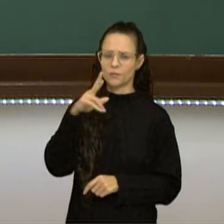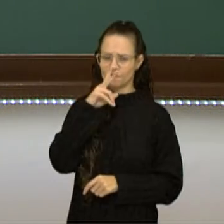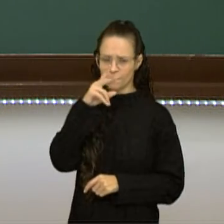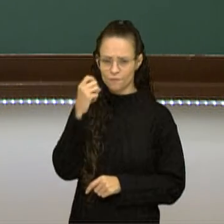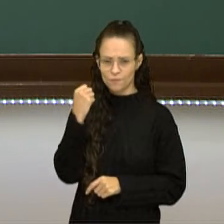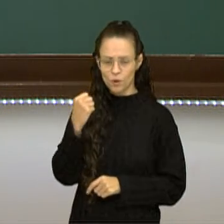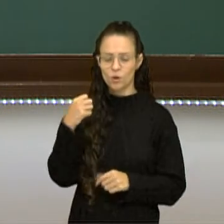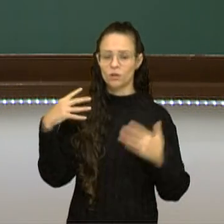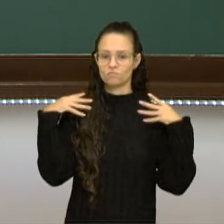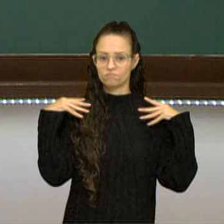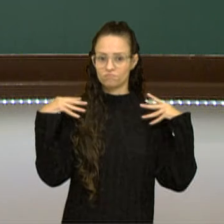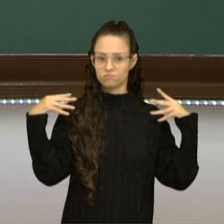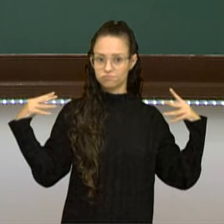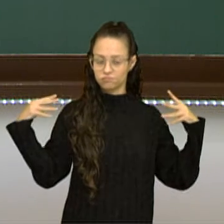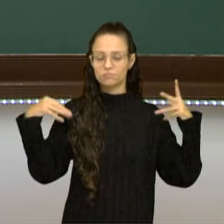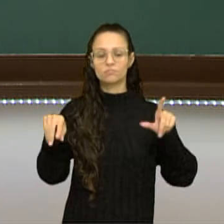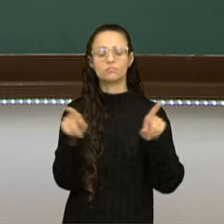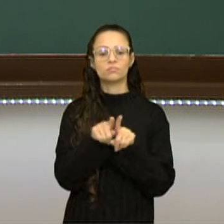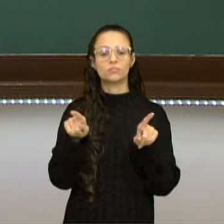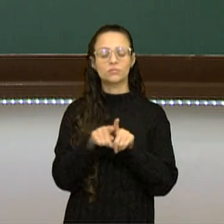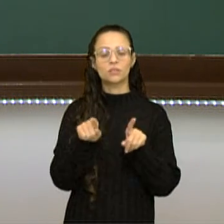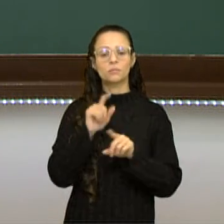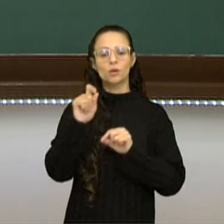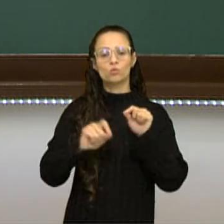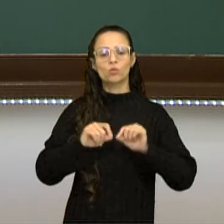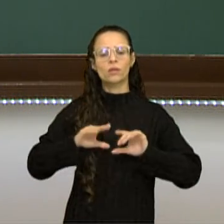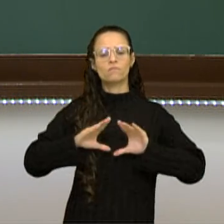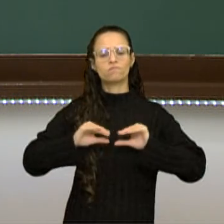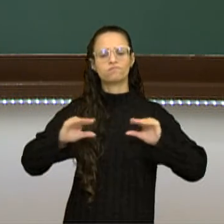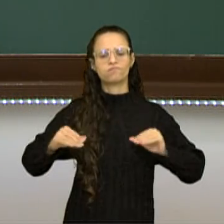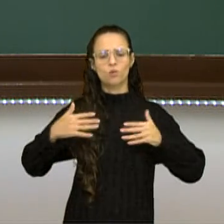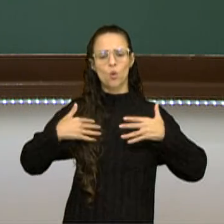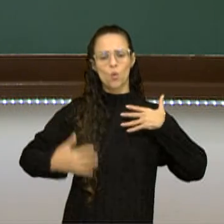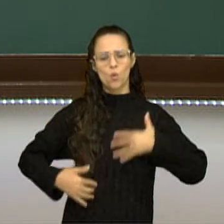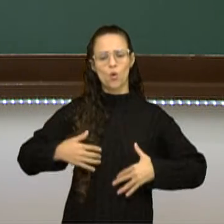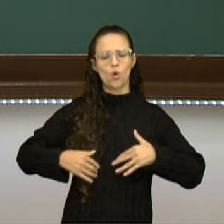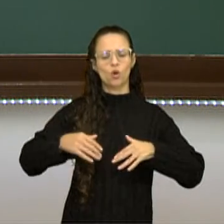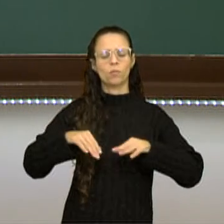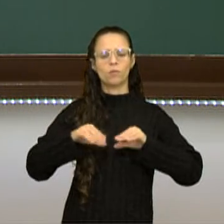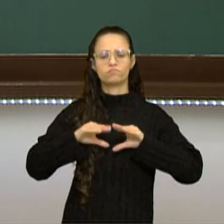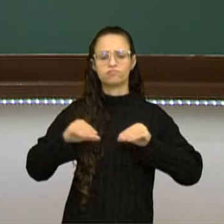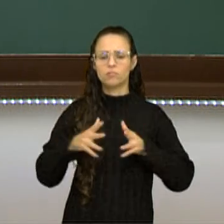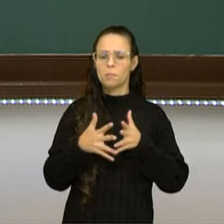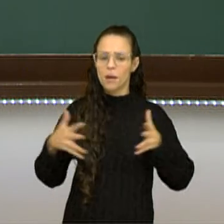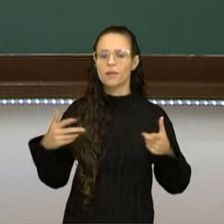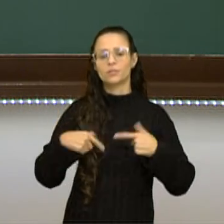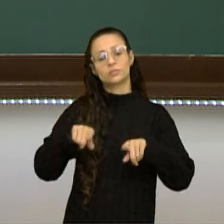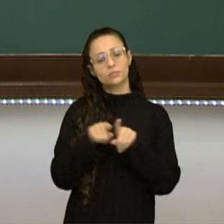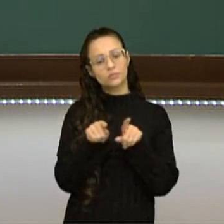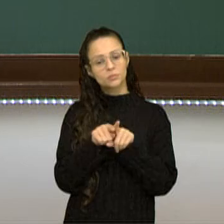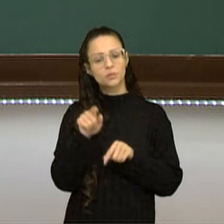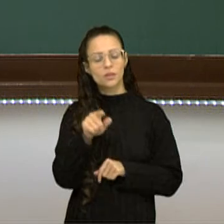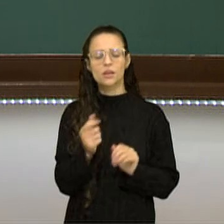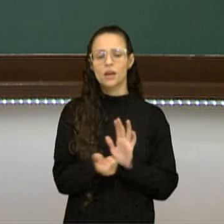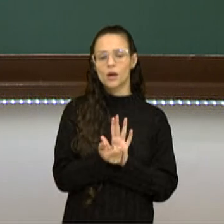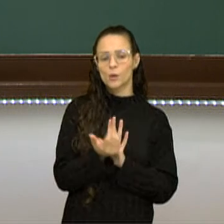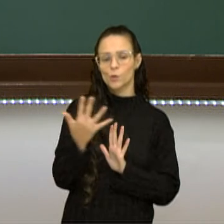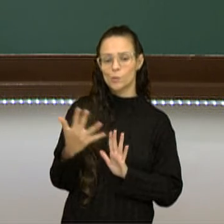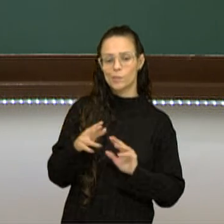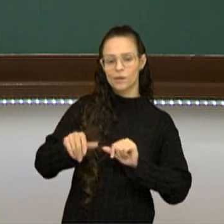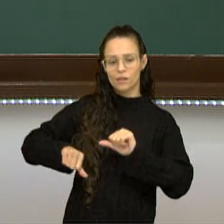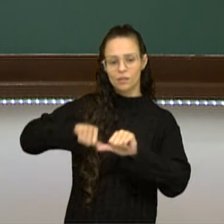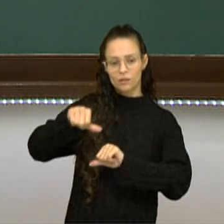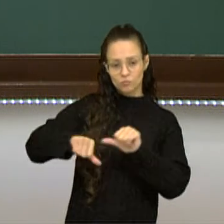alargamento dos ombros, o aumento do volume aí da massa muscular. Então, essas são algumas das